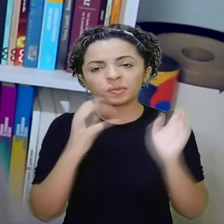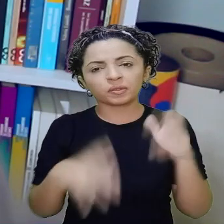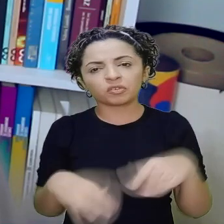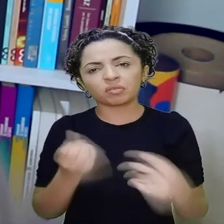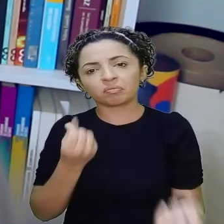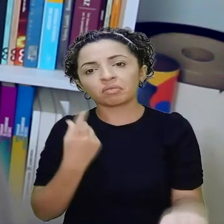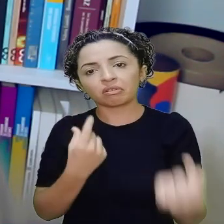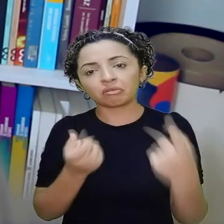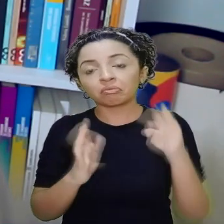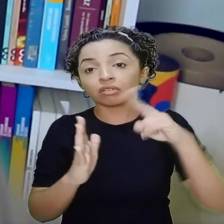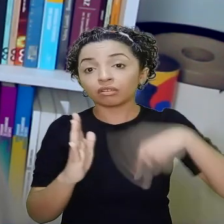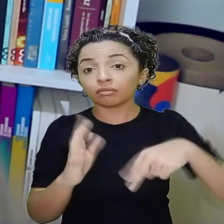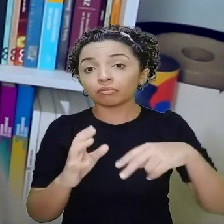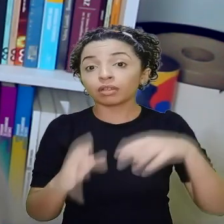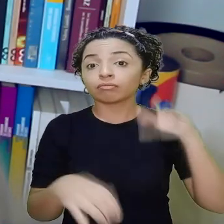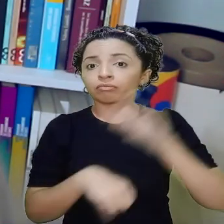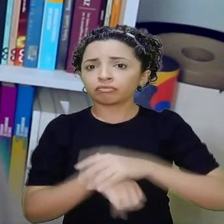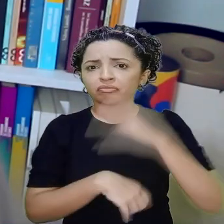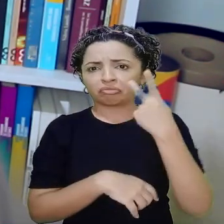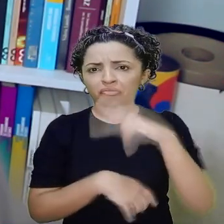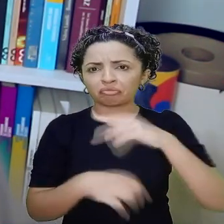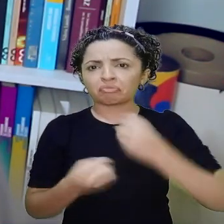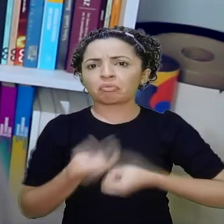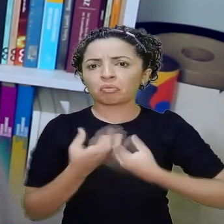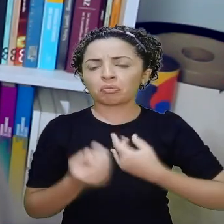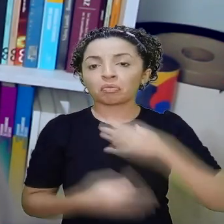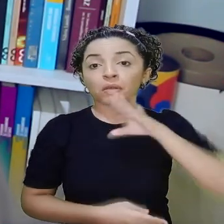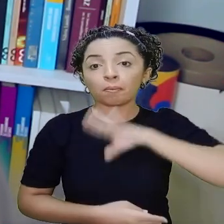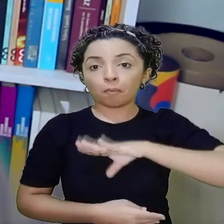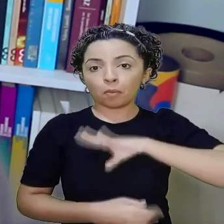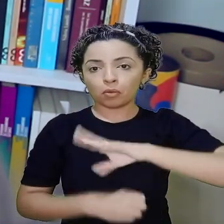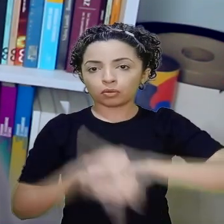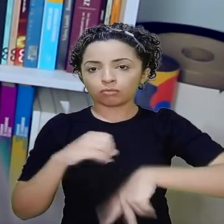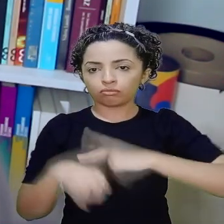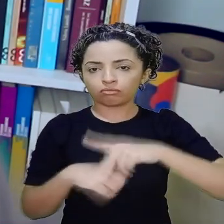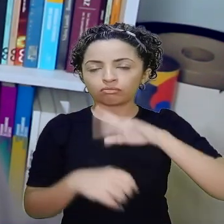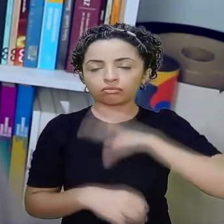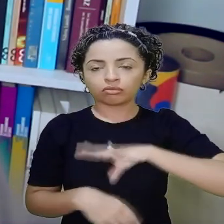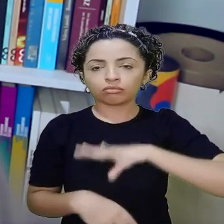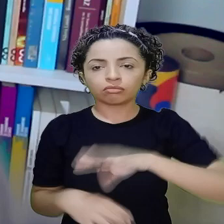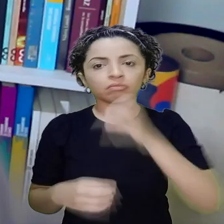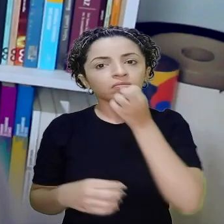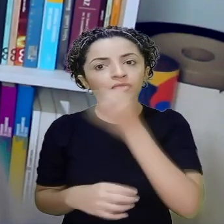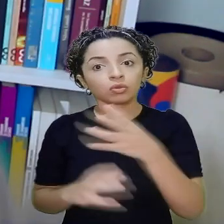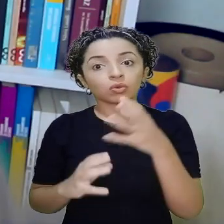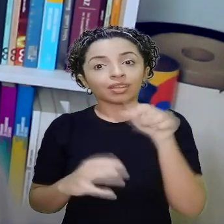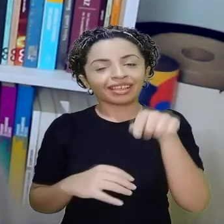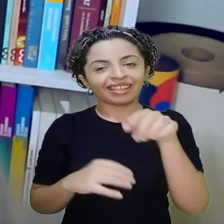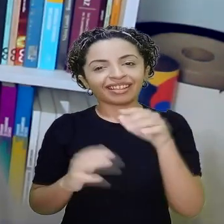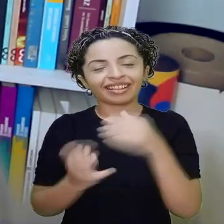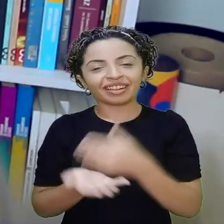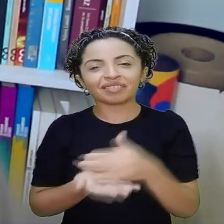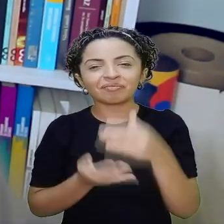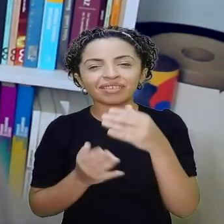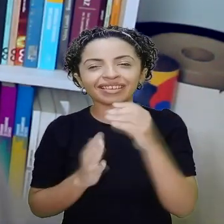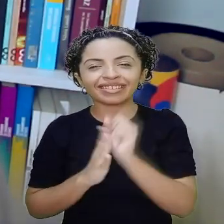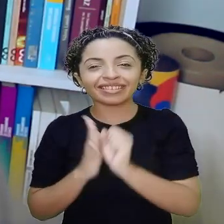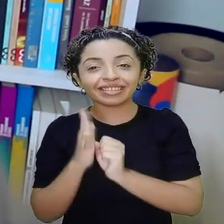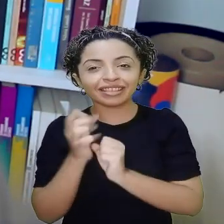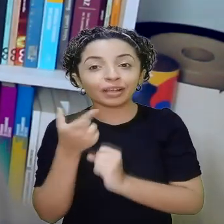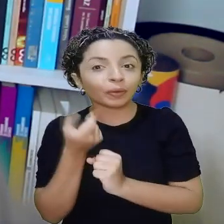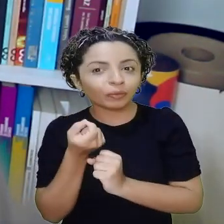Eu já tinha lido algumas poesias esporádicas assim da Florbela Espanca, é uma poetisa portuguesa muito